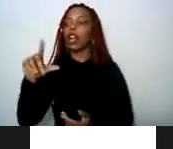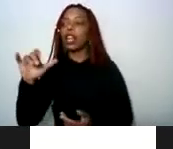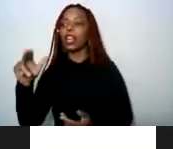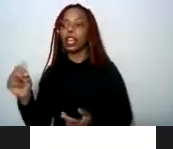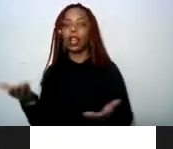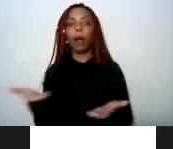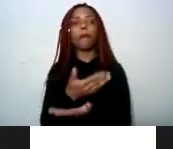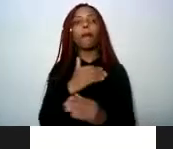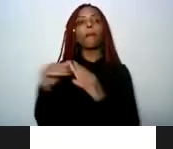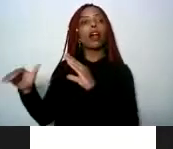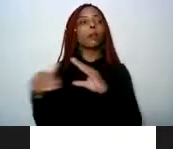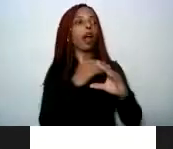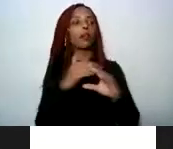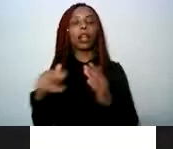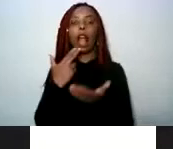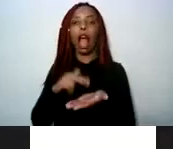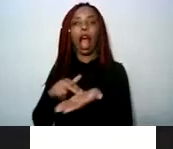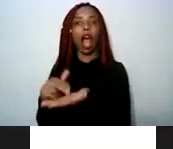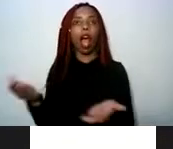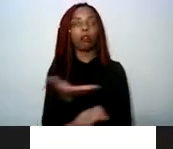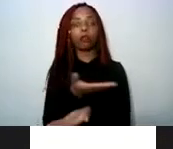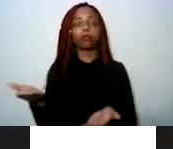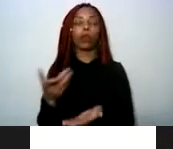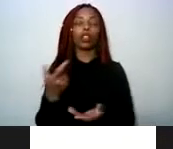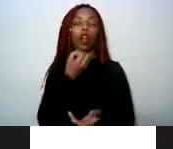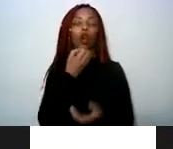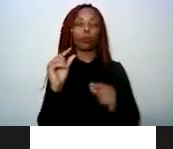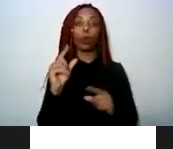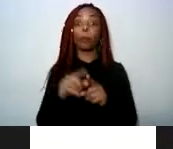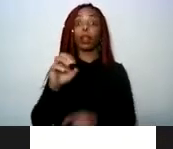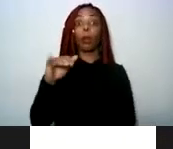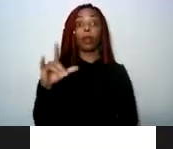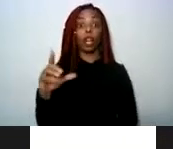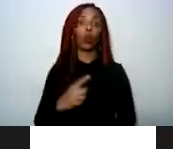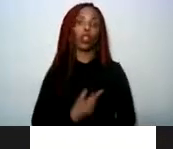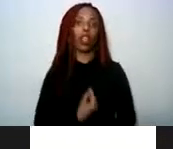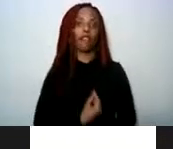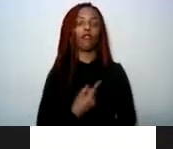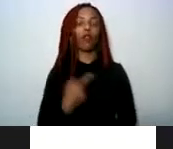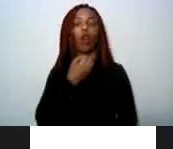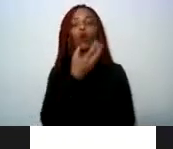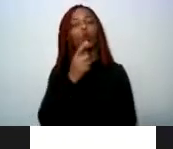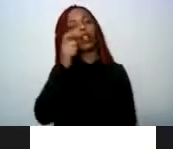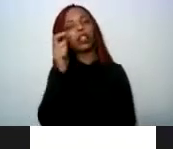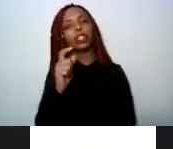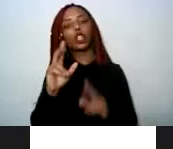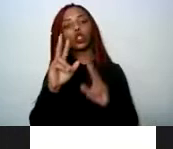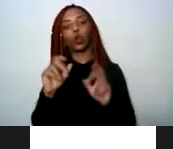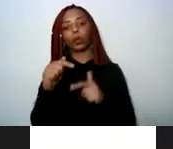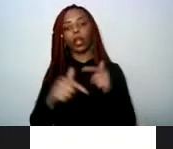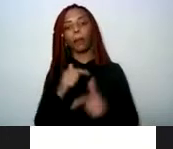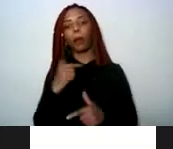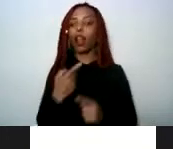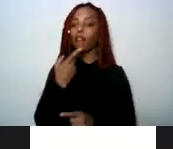Emílio que ainda está vivo e deu um relato muito interessante a respeito da obra que ele disse que o trabalho